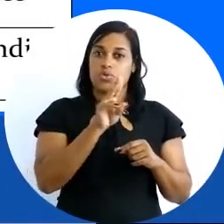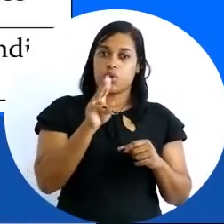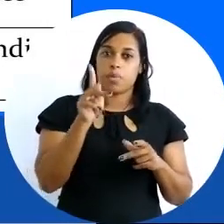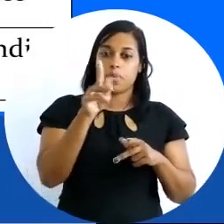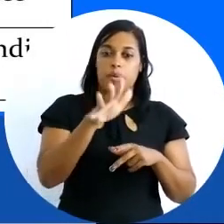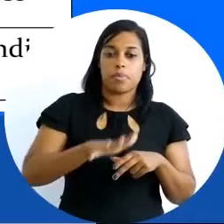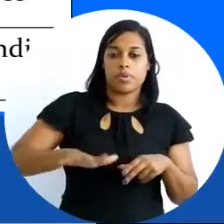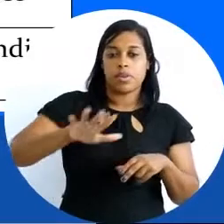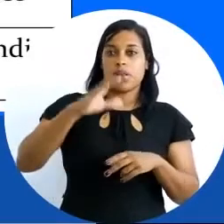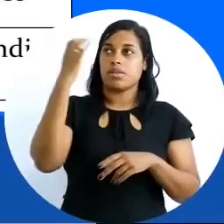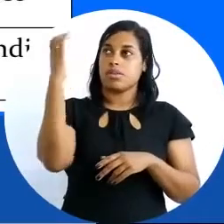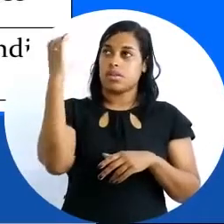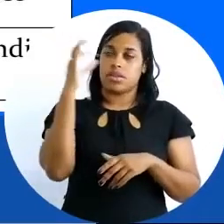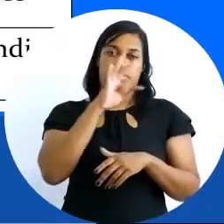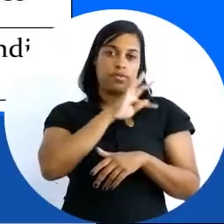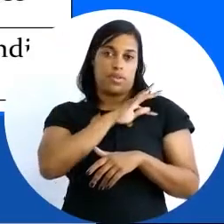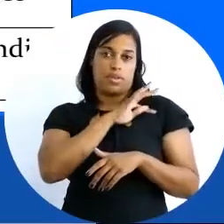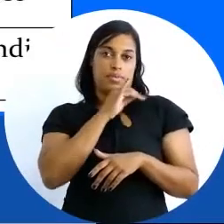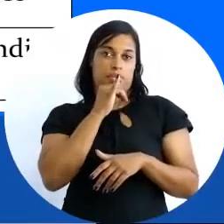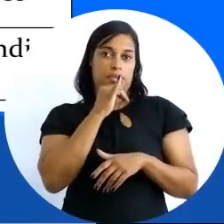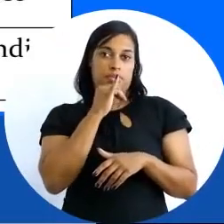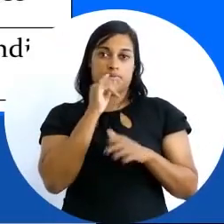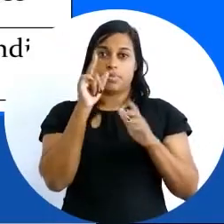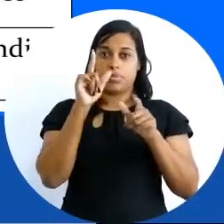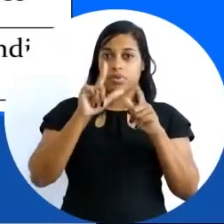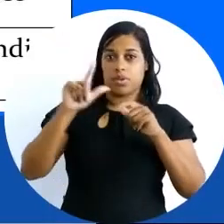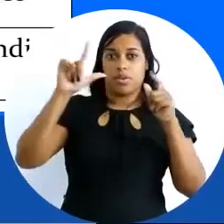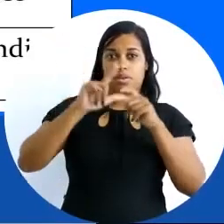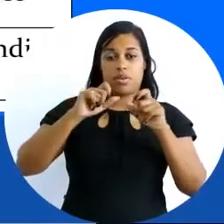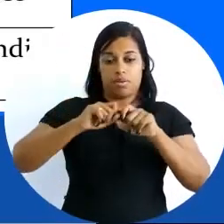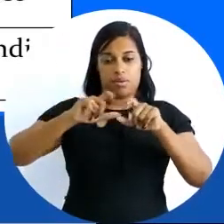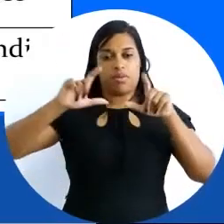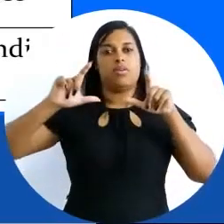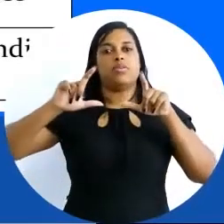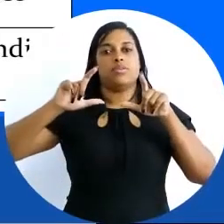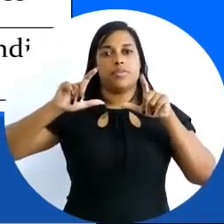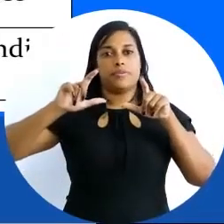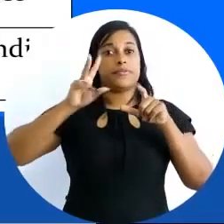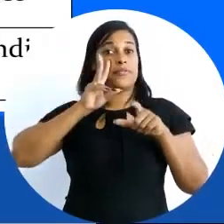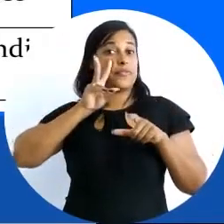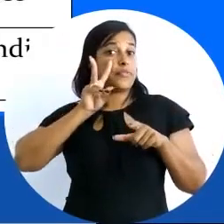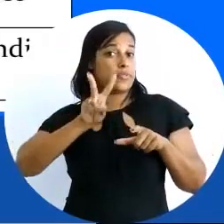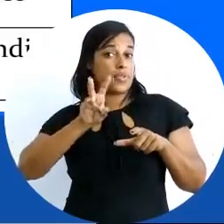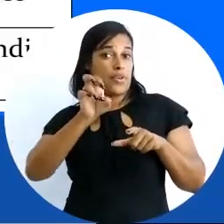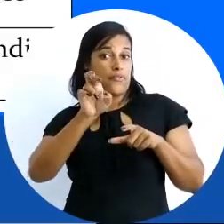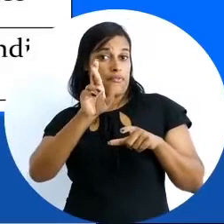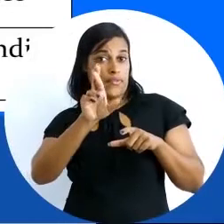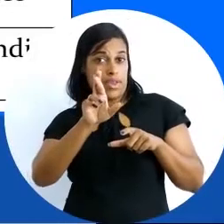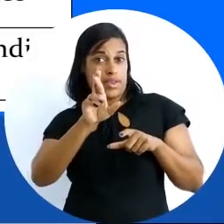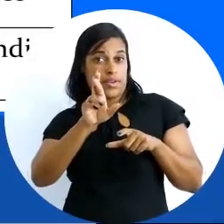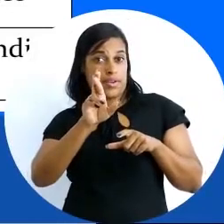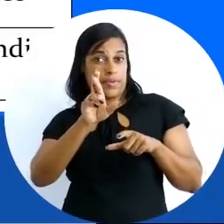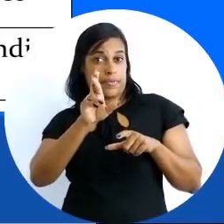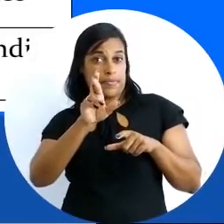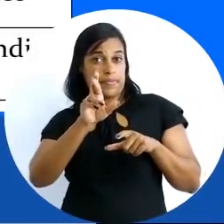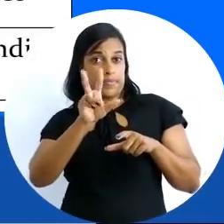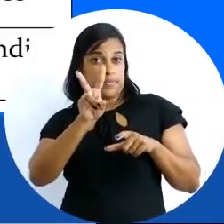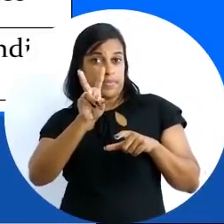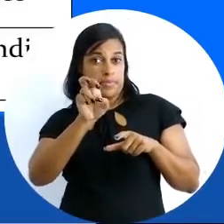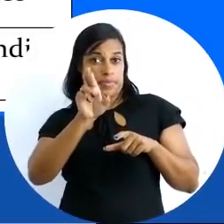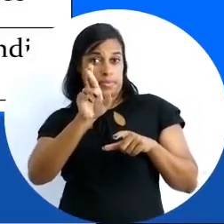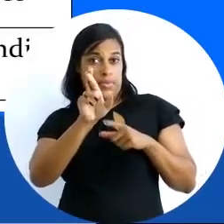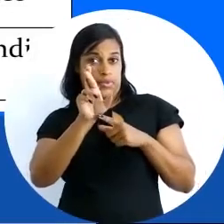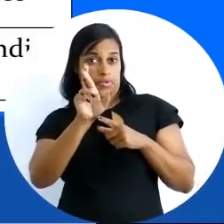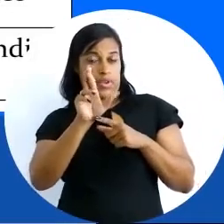para o científico ou técnico, por exemplo, letra maiúscula, ver, versal, que é um tipo de letra.